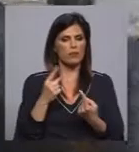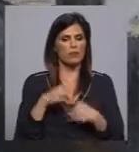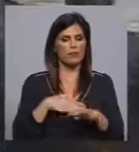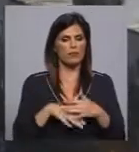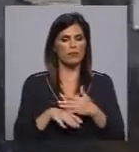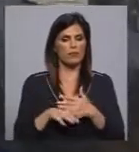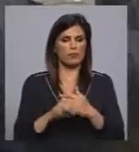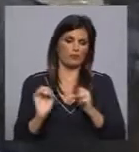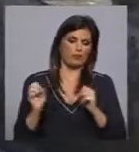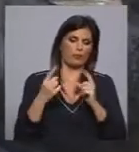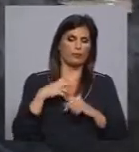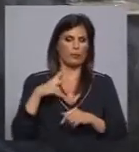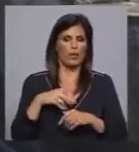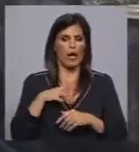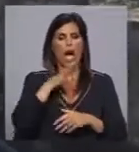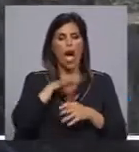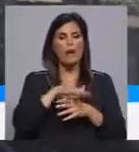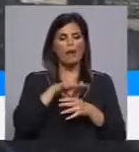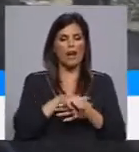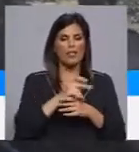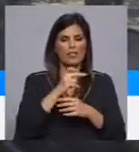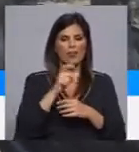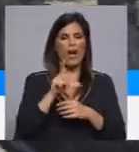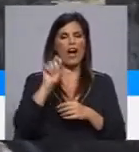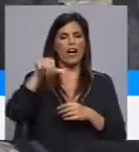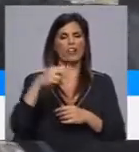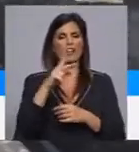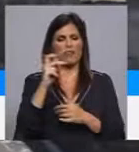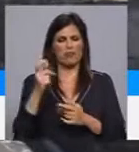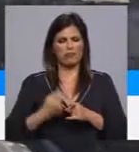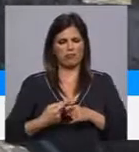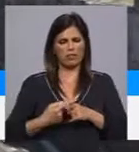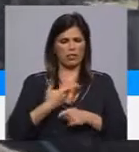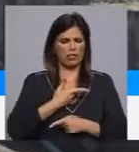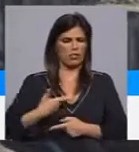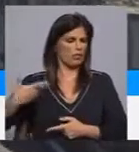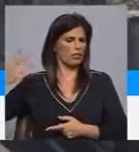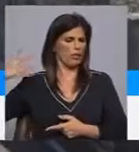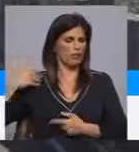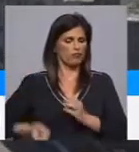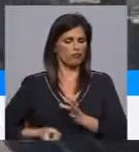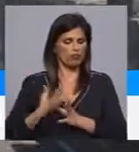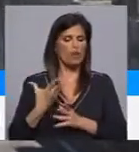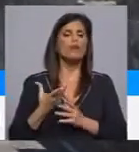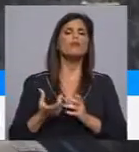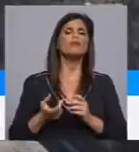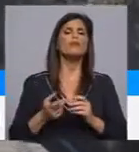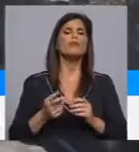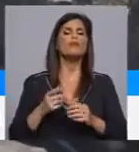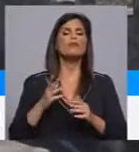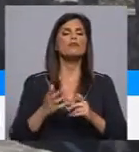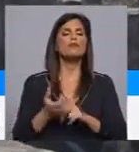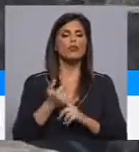feito em Portugal foi a barragem do Alqueva, uma ambição antiga na região e só concretizada com o apoio da União